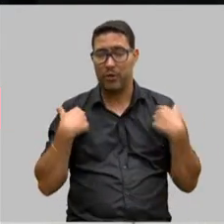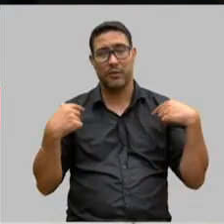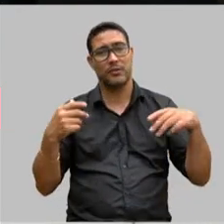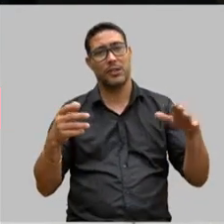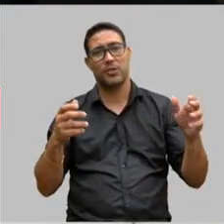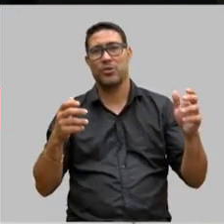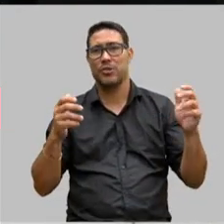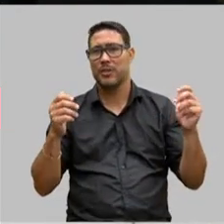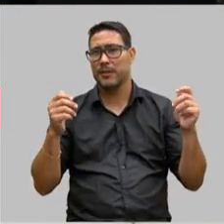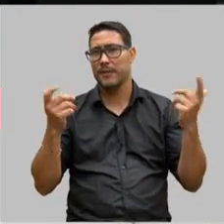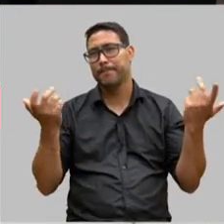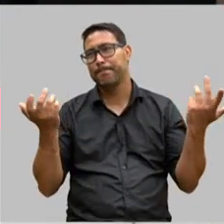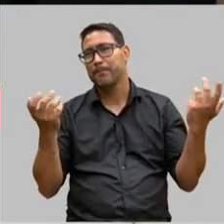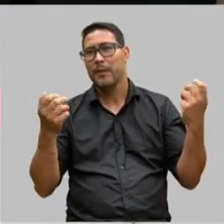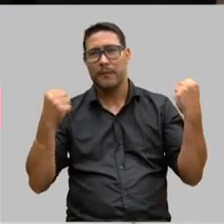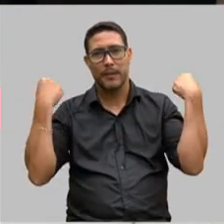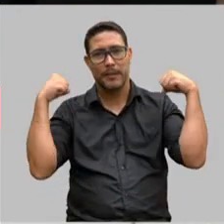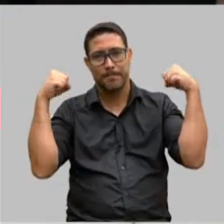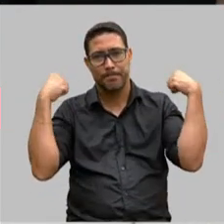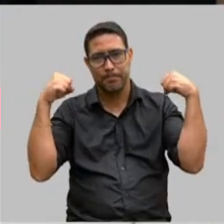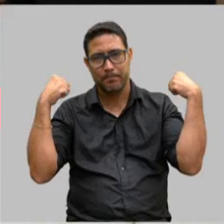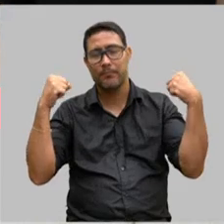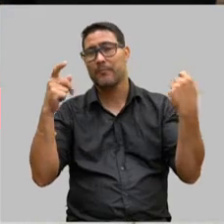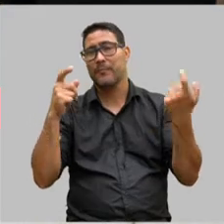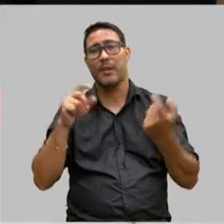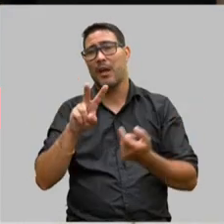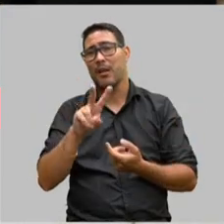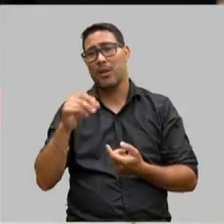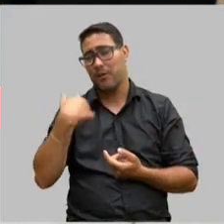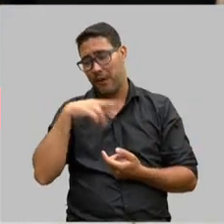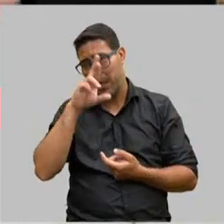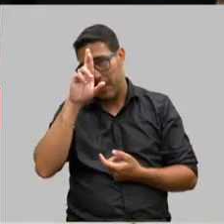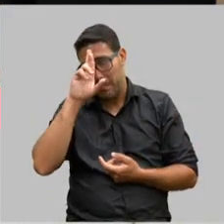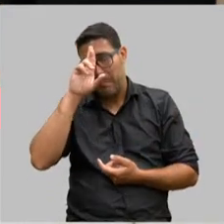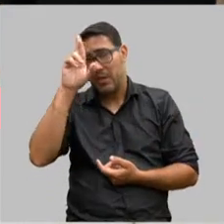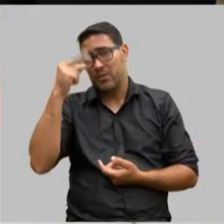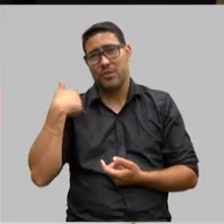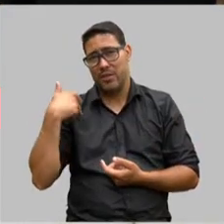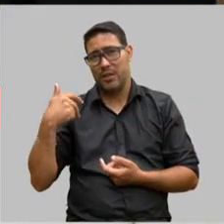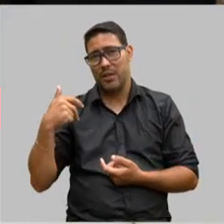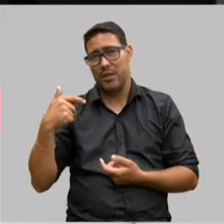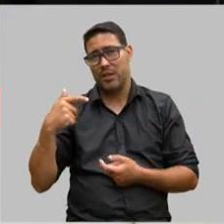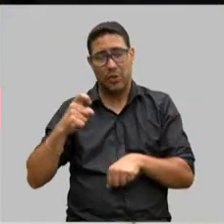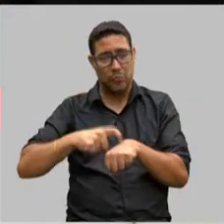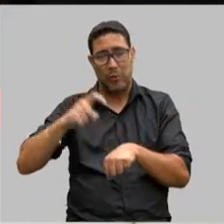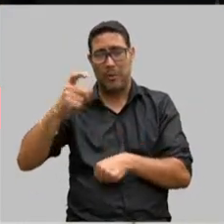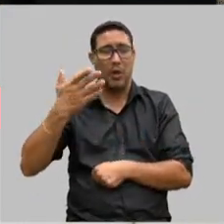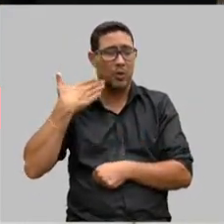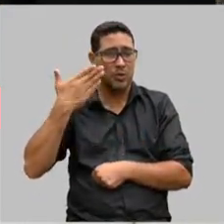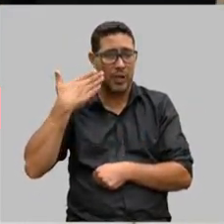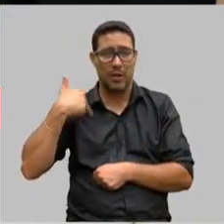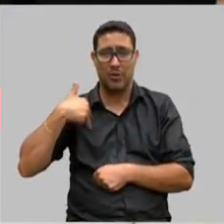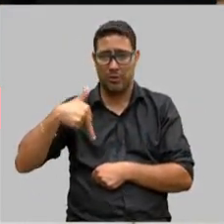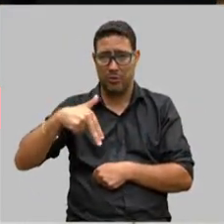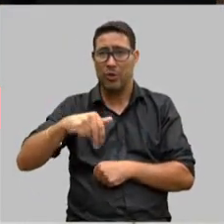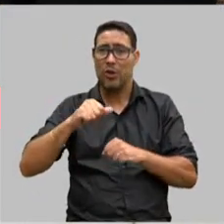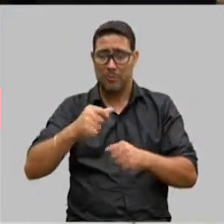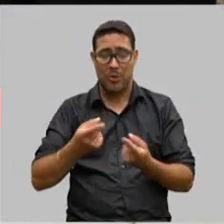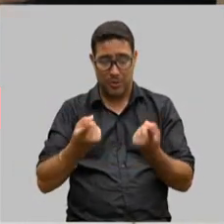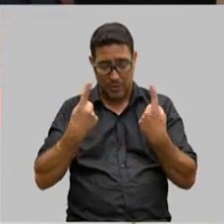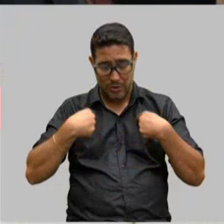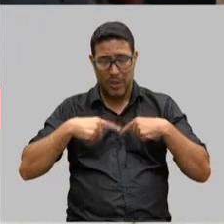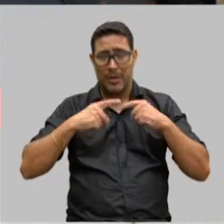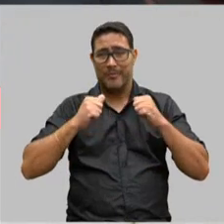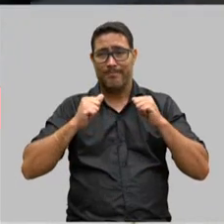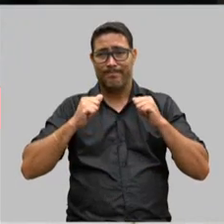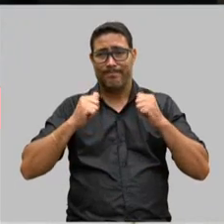sair ao meio-dia para fazer uma corrida num período de onda de calor. Você pode ter um estresse térmico e ir